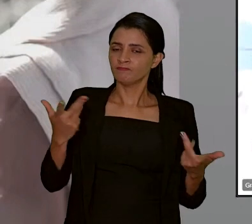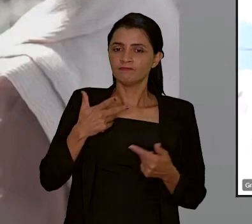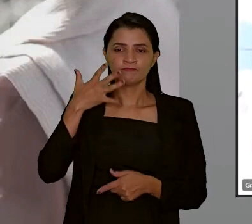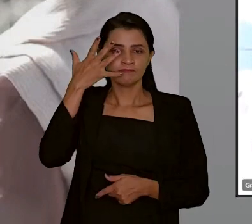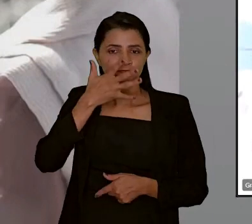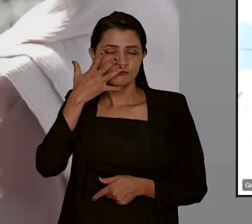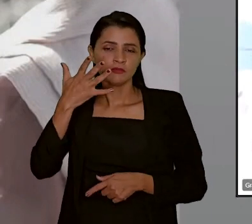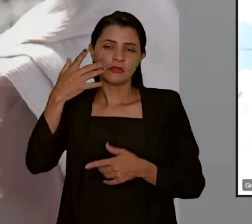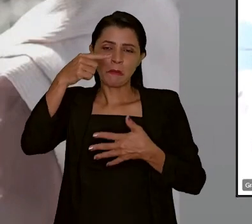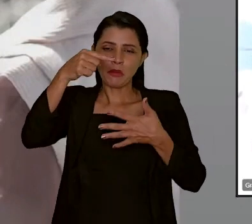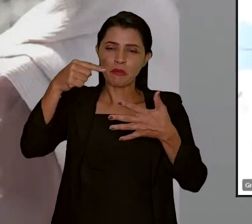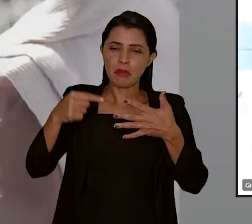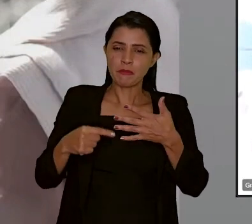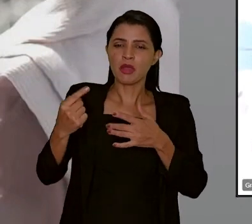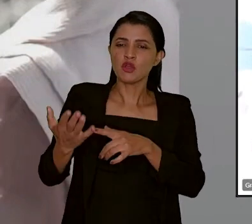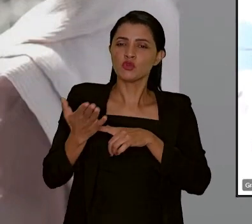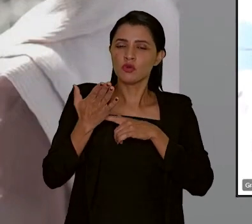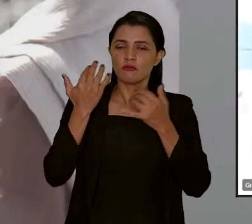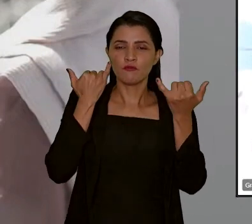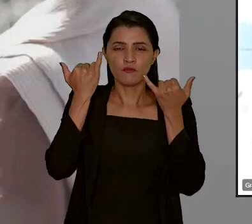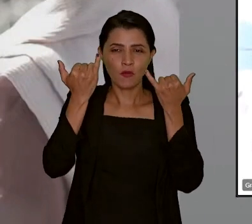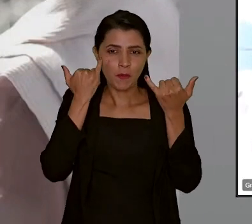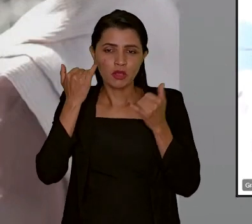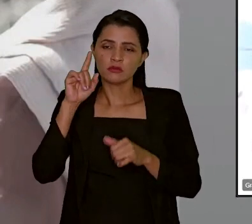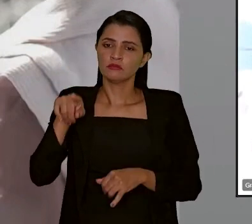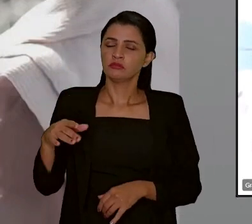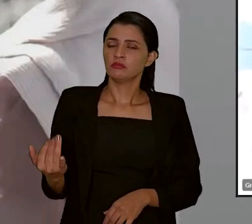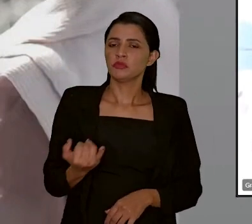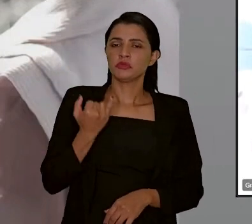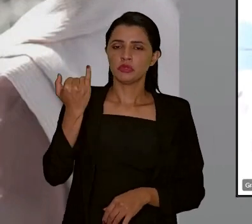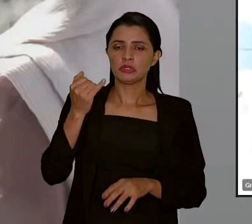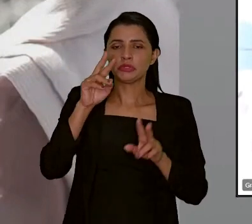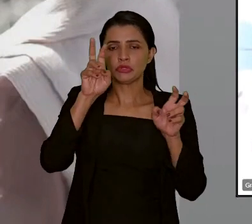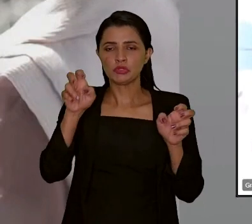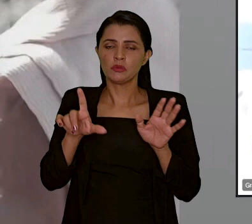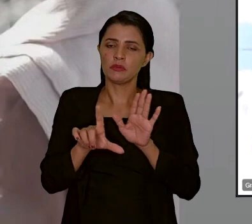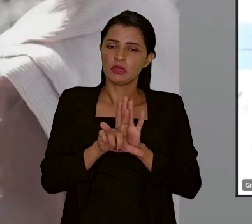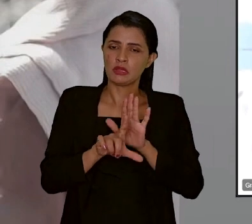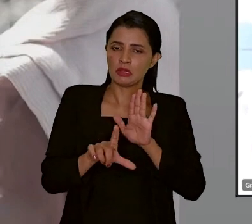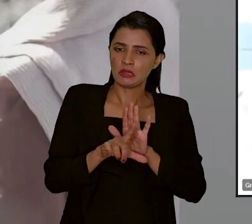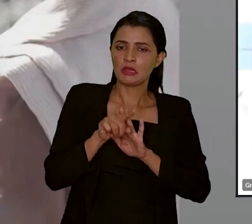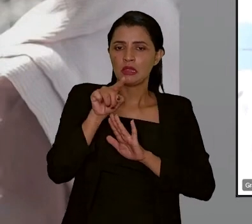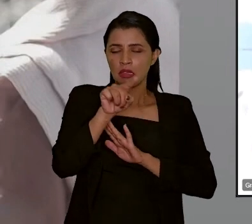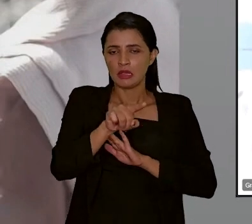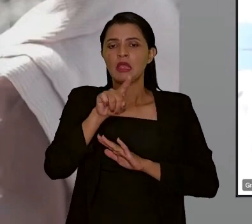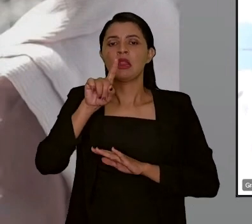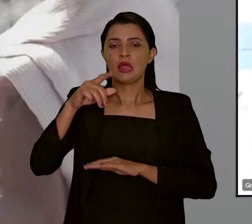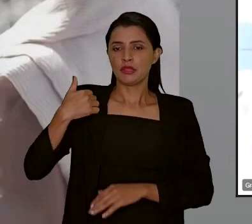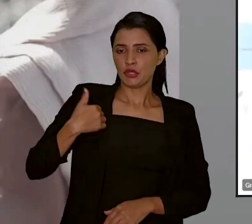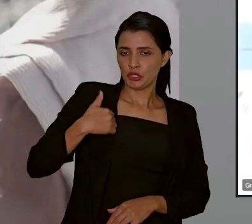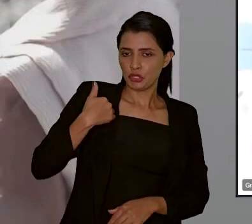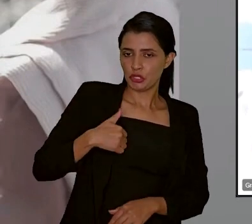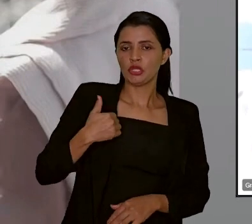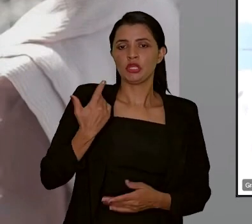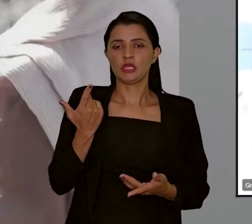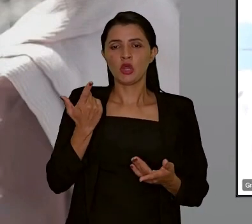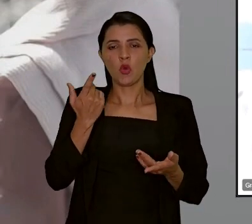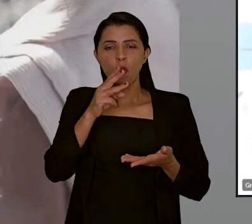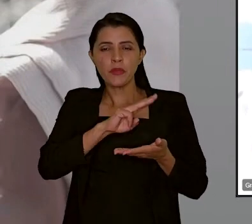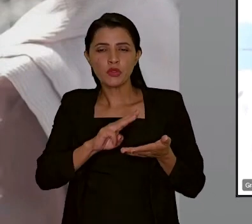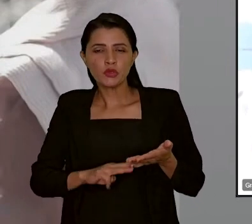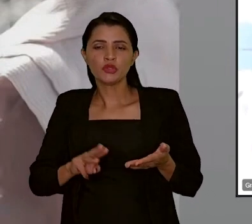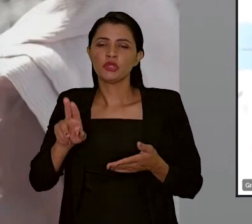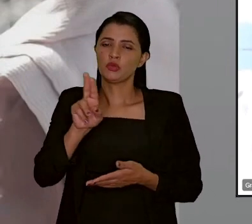informações relevantíssimas sobre a legislação na República Argentina, sobre os procedimentos utilizados, e